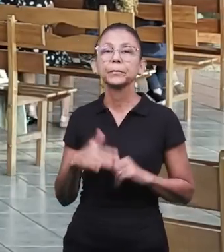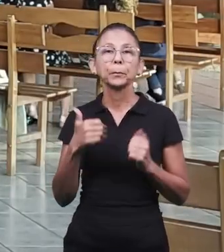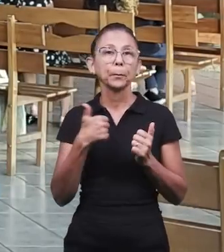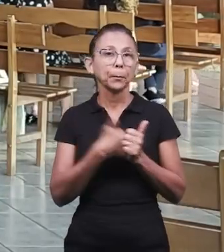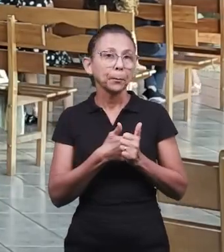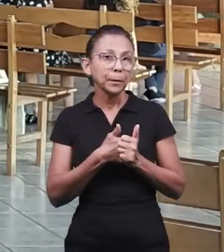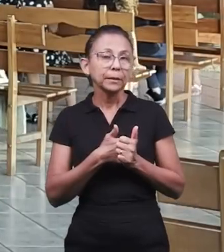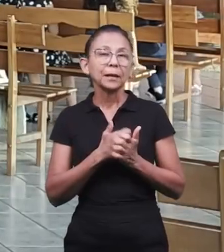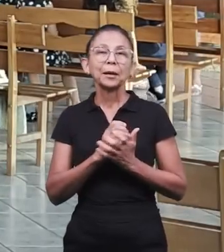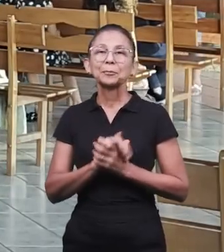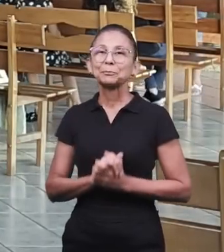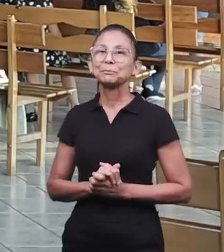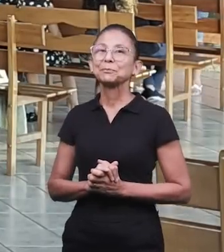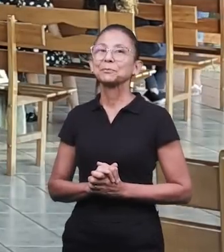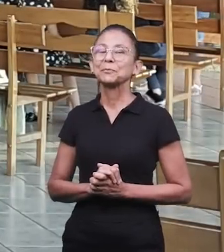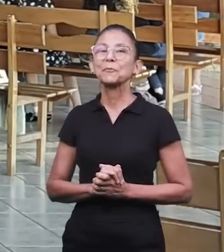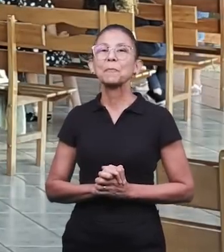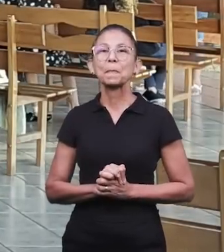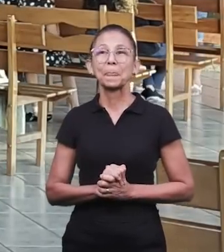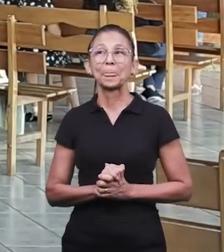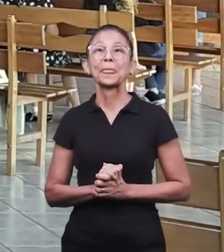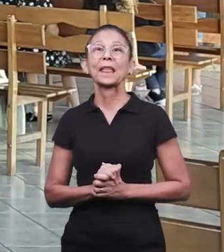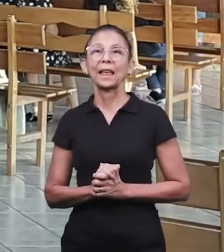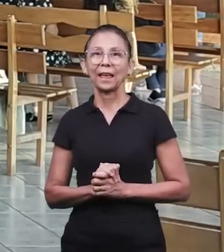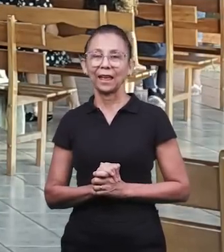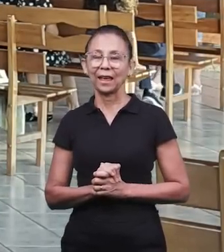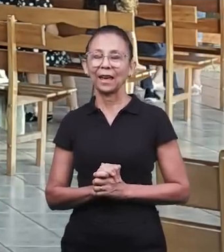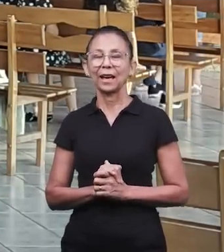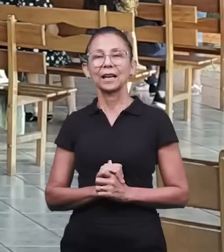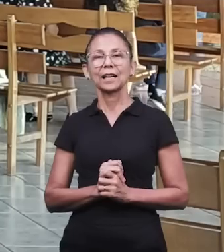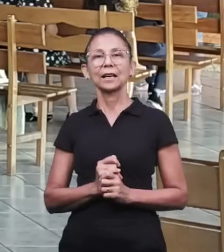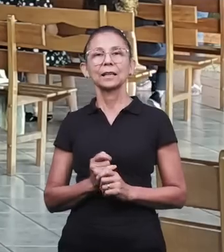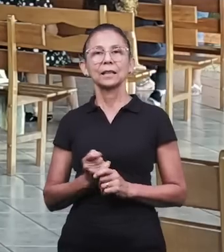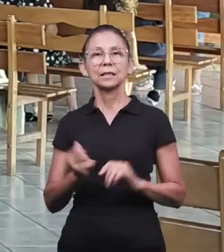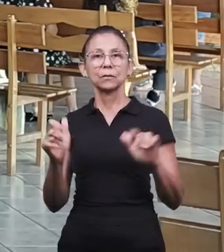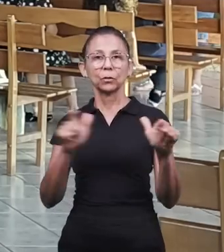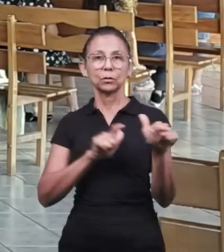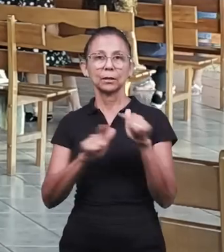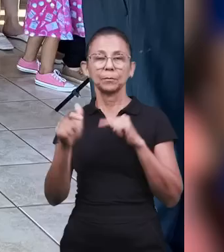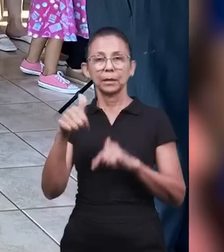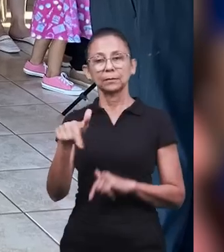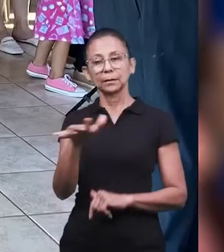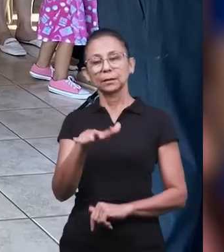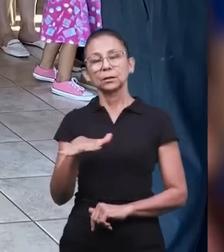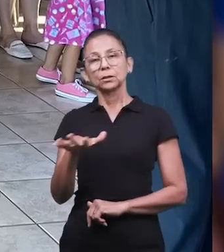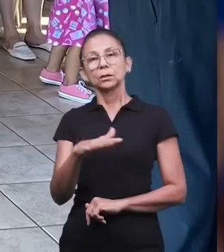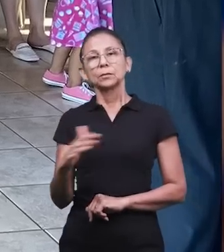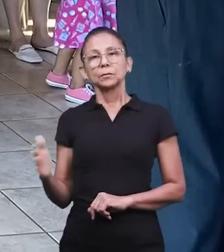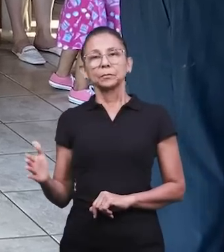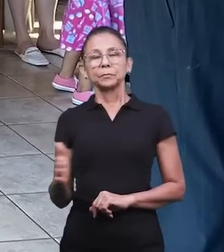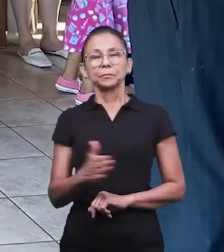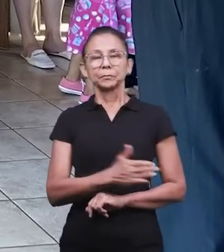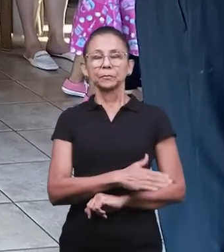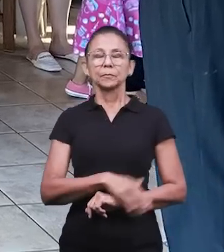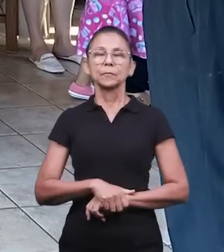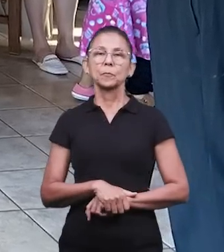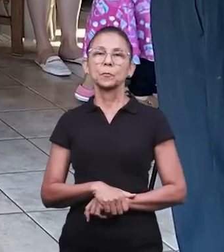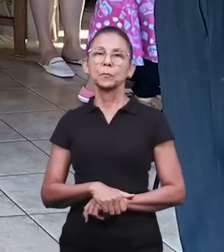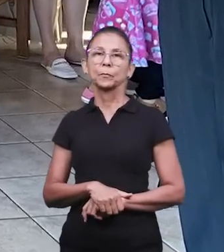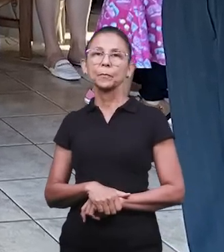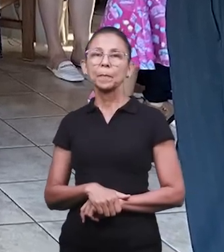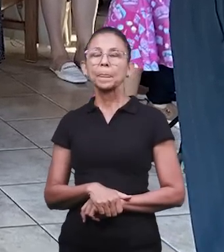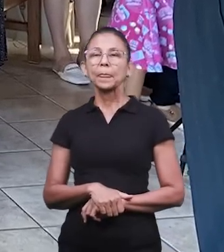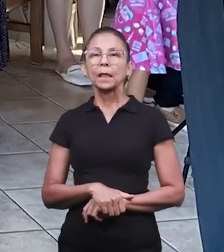acompanhar. Esta foi as atividades aqui da igreja e da cidade de Ponta Grossa. No litoral do Paraná, na cidade